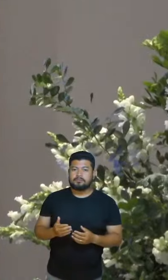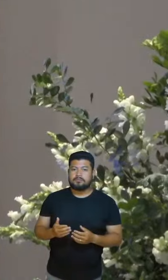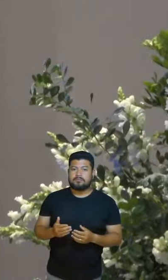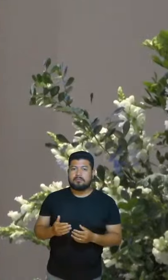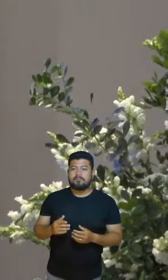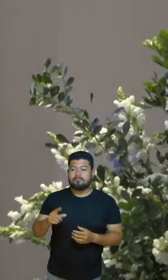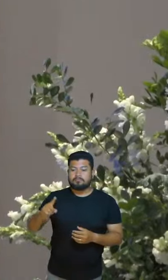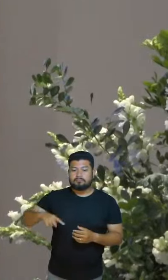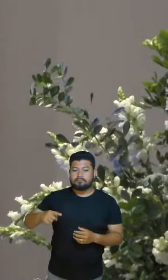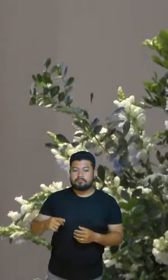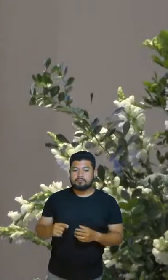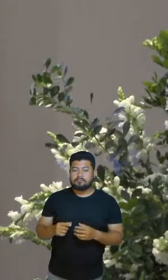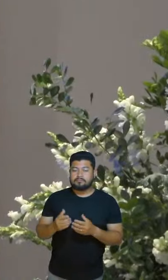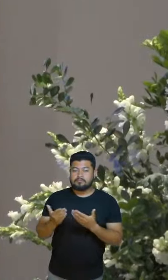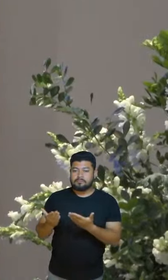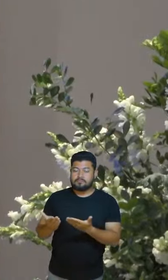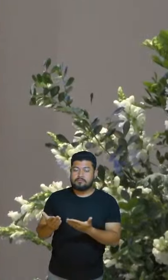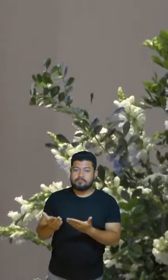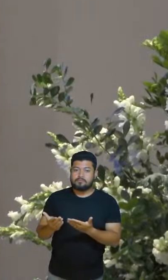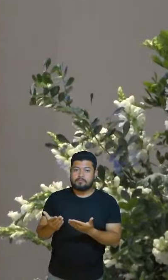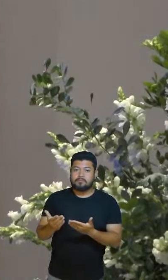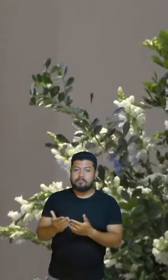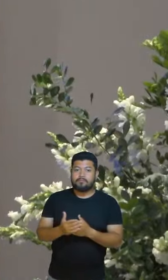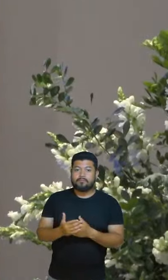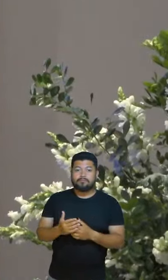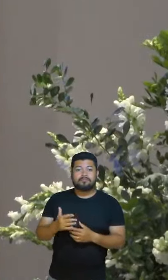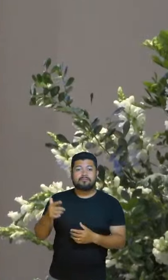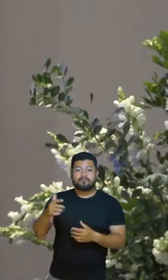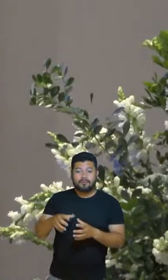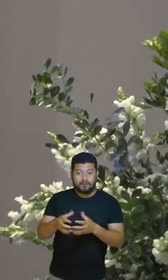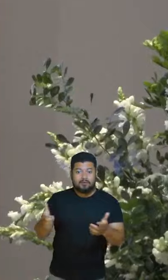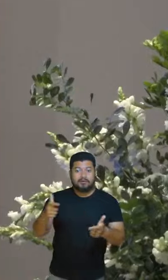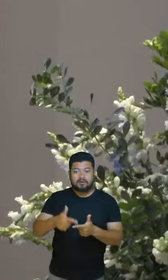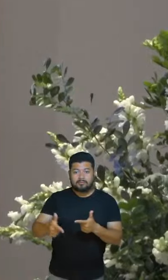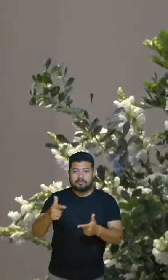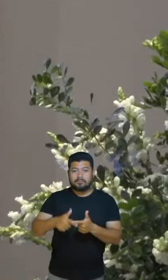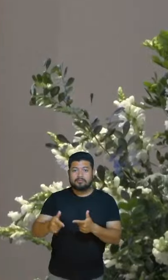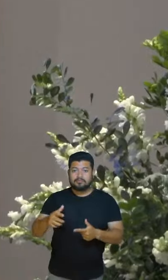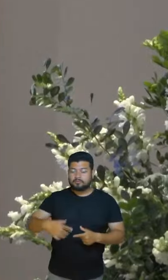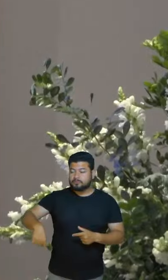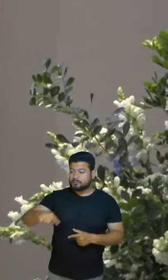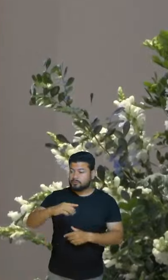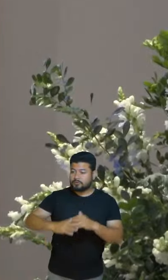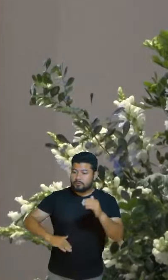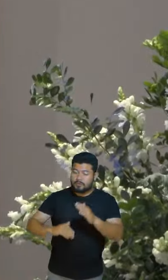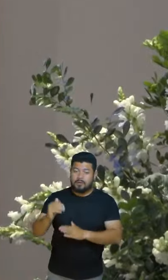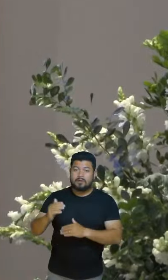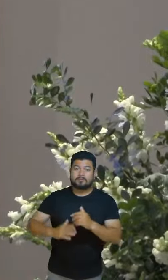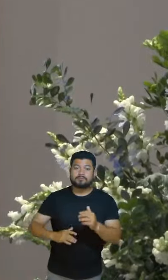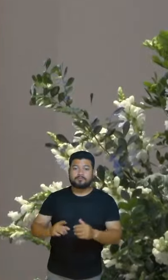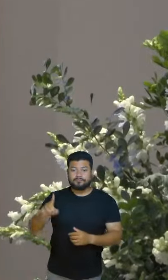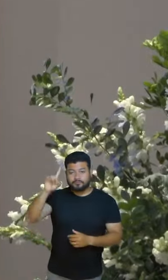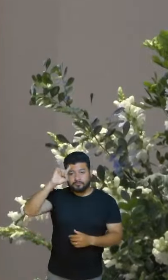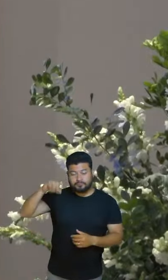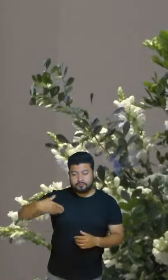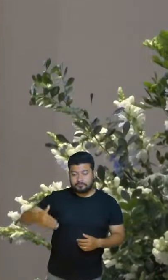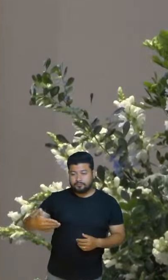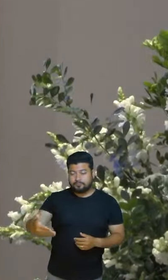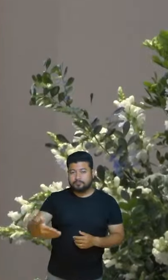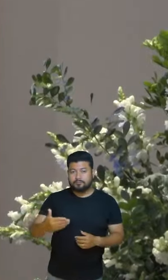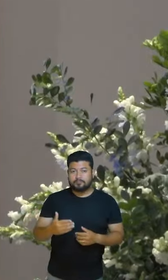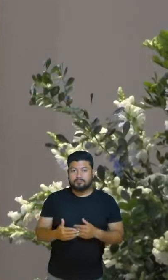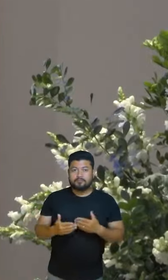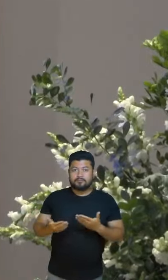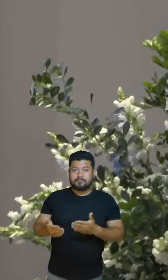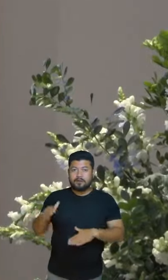é um grande problema né Nós muitas vezes percebemos quem atua no no foro no dia a dia percebe que muitas vezes quando você